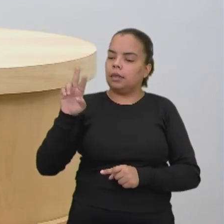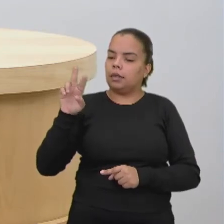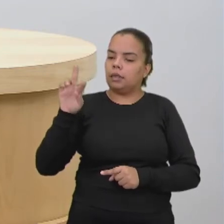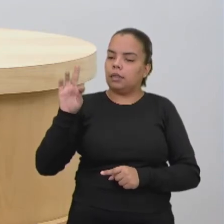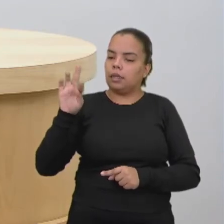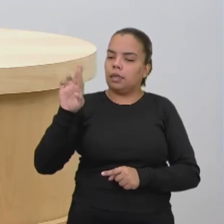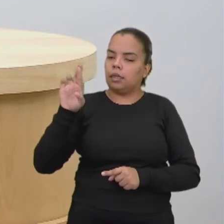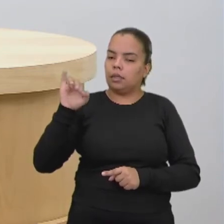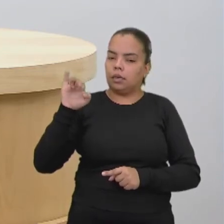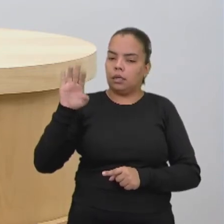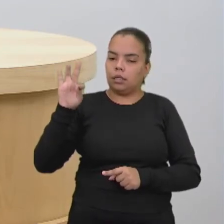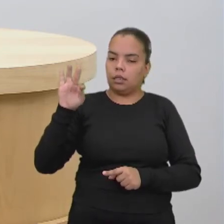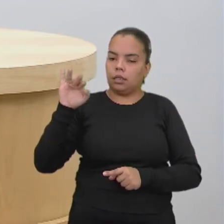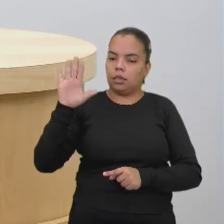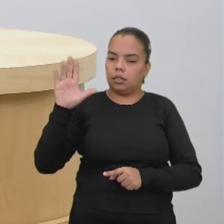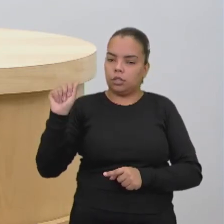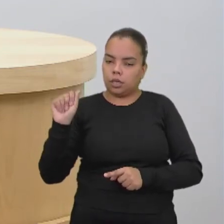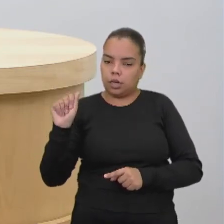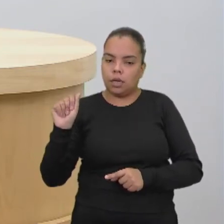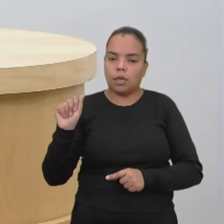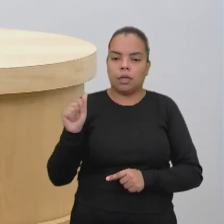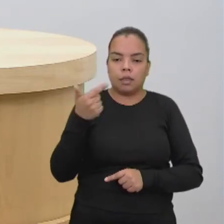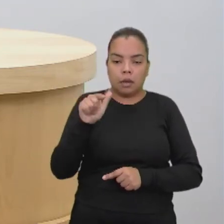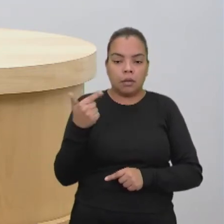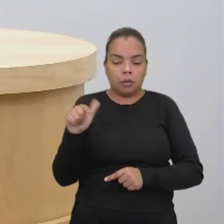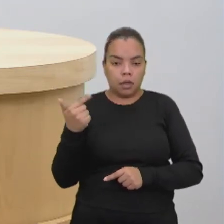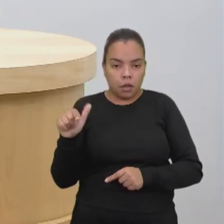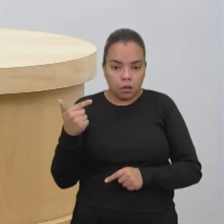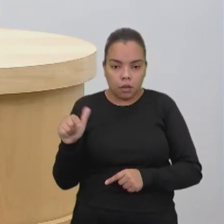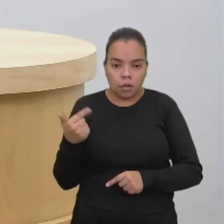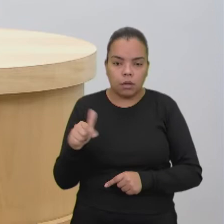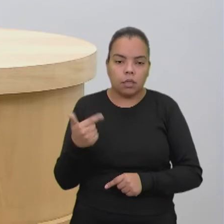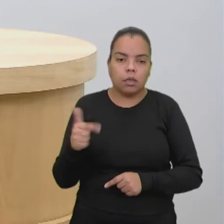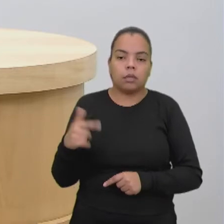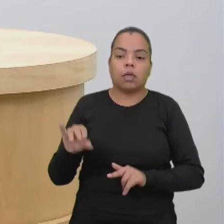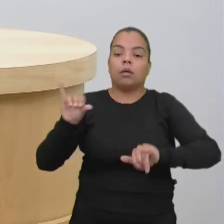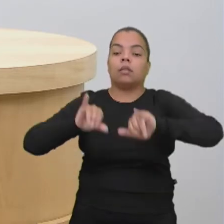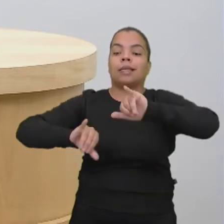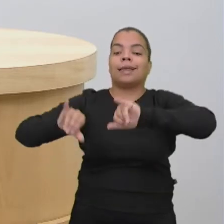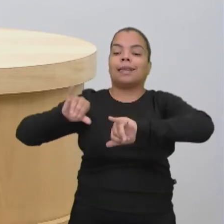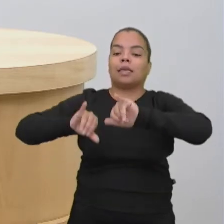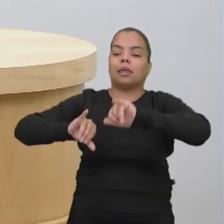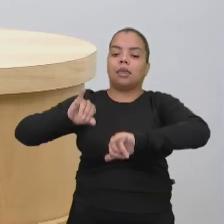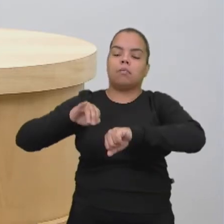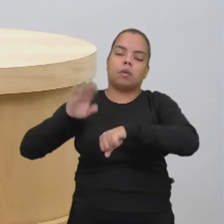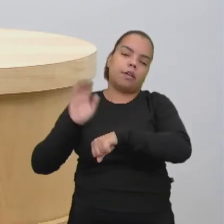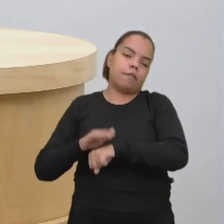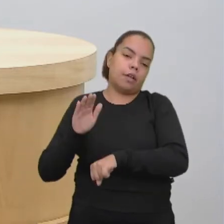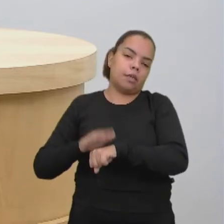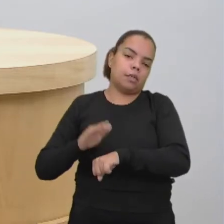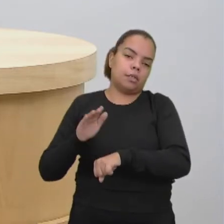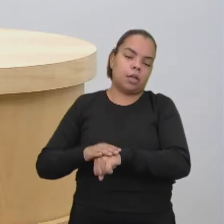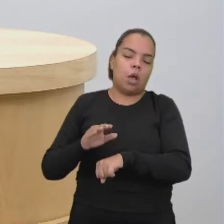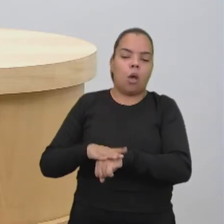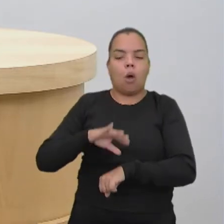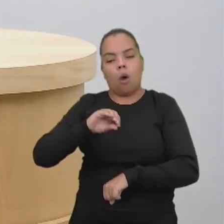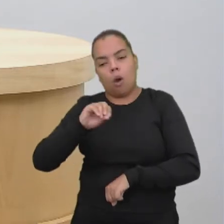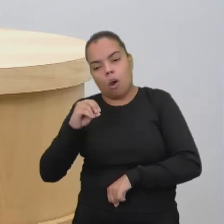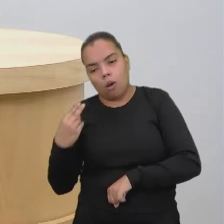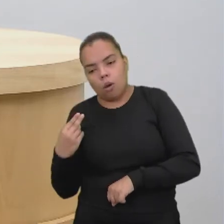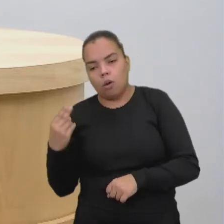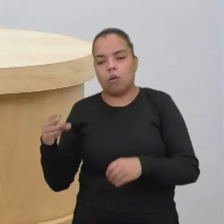viram, principalmente aí de precipitação química ou pela acumulação de restos orgânicos,